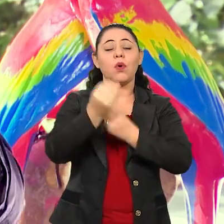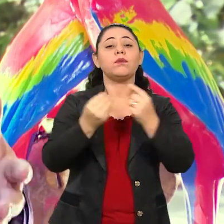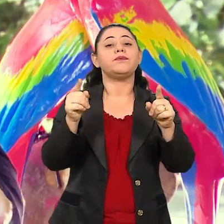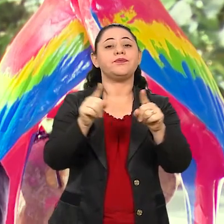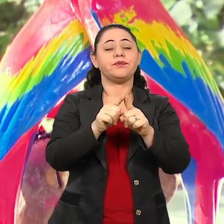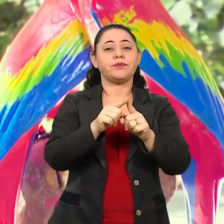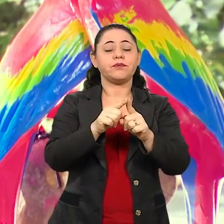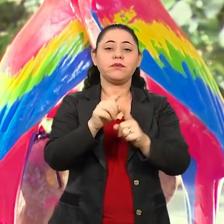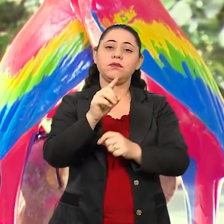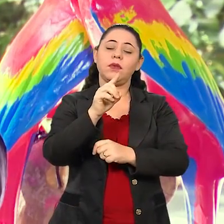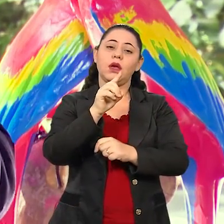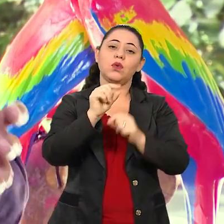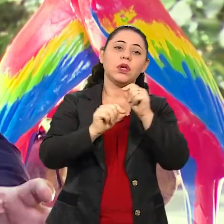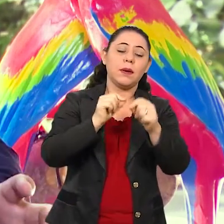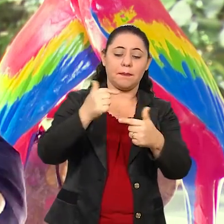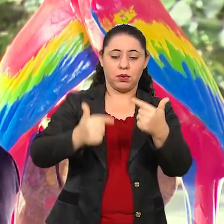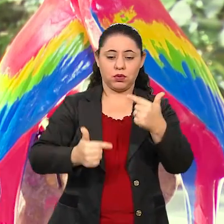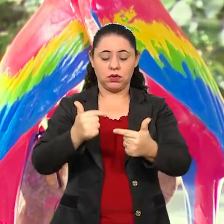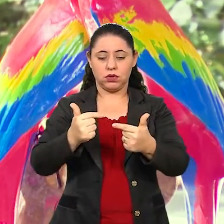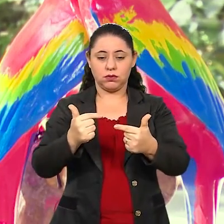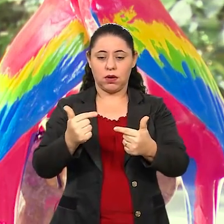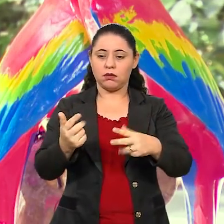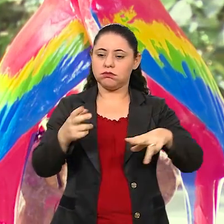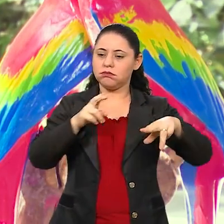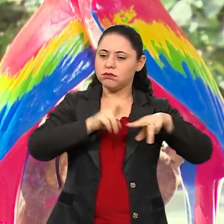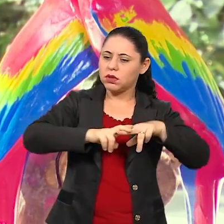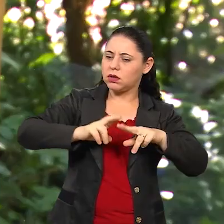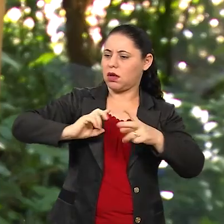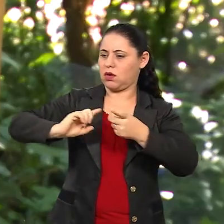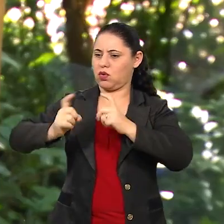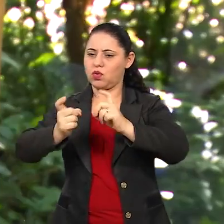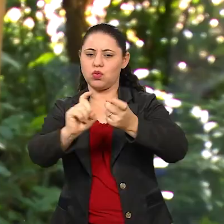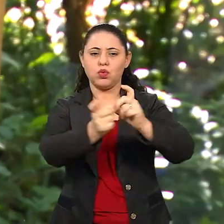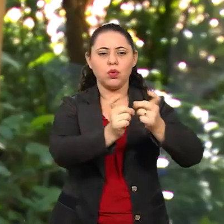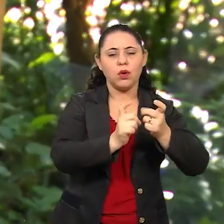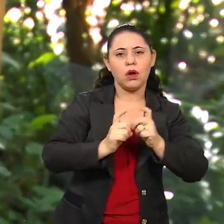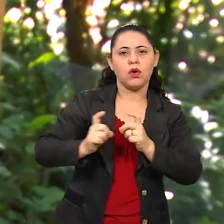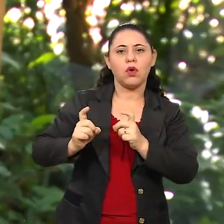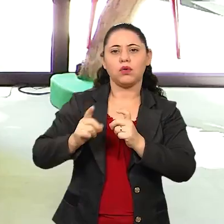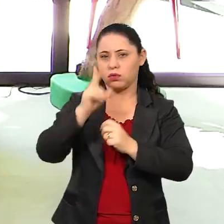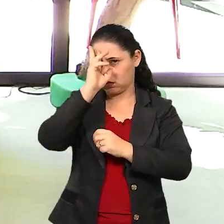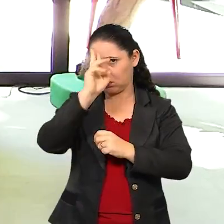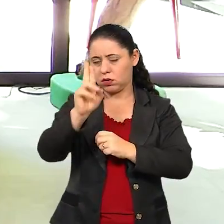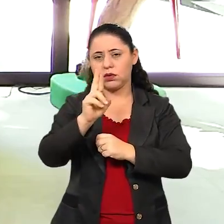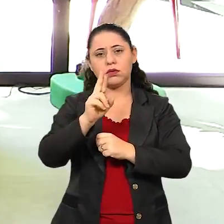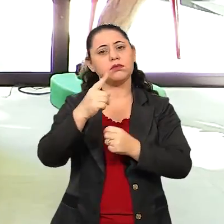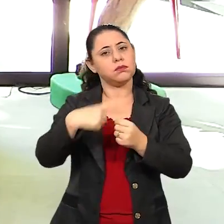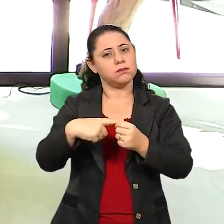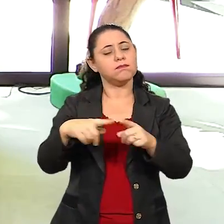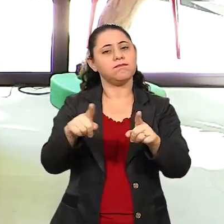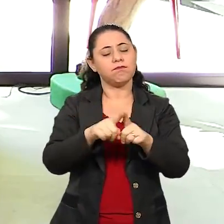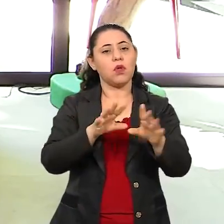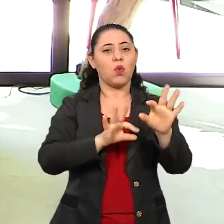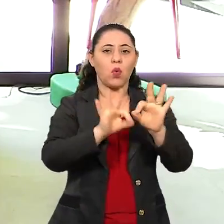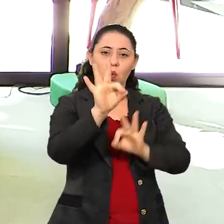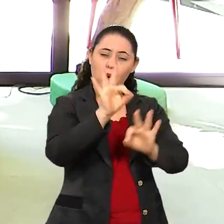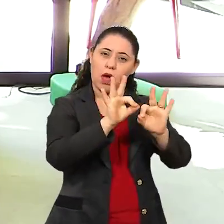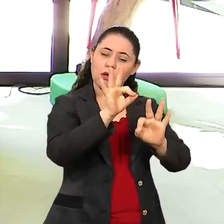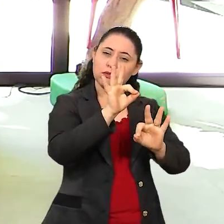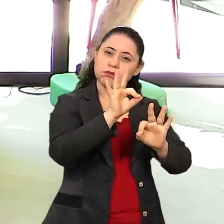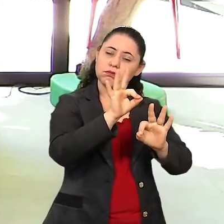como as políticas que nós tentamos conversamos com os princípios dialogamos com as lideranças